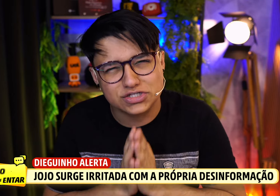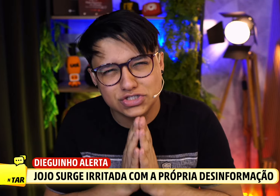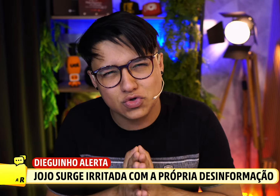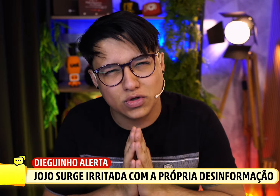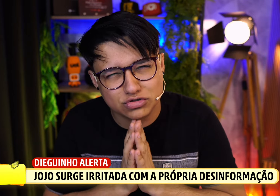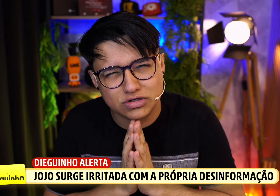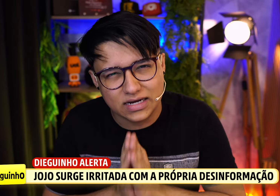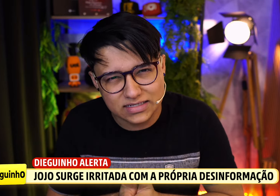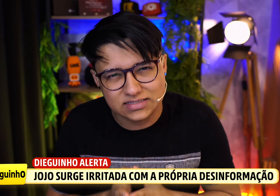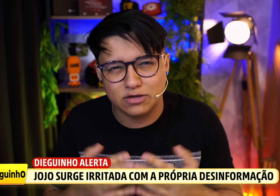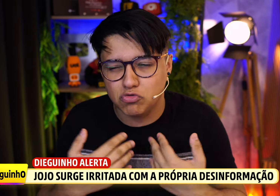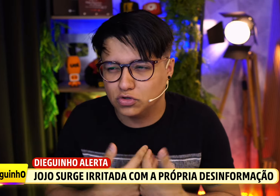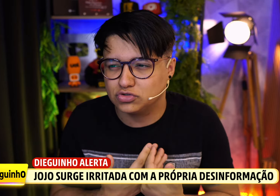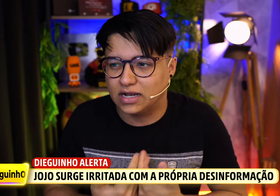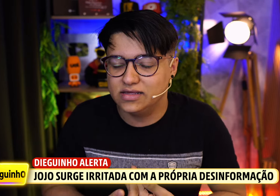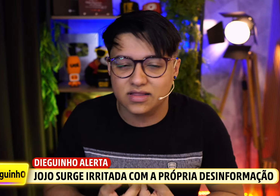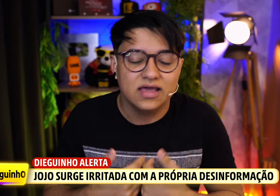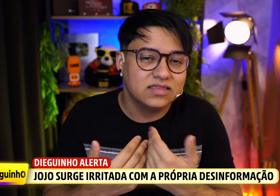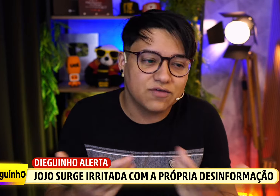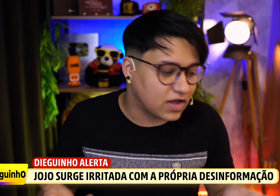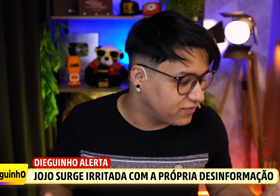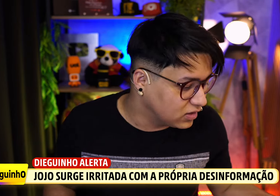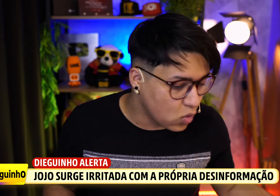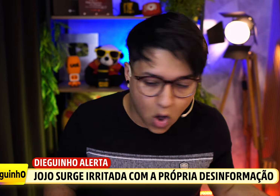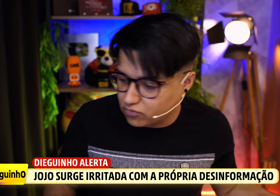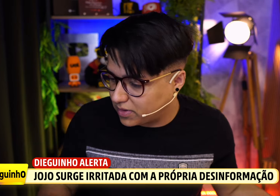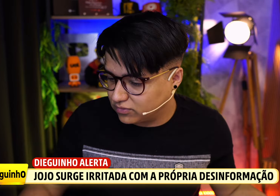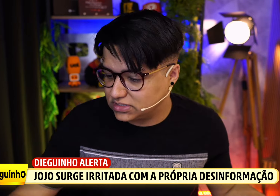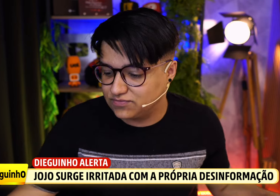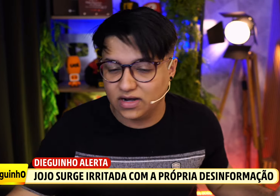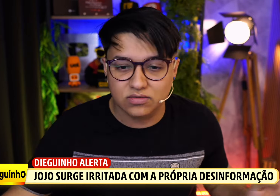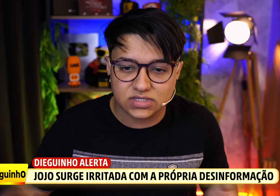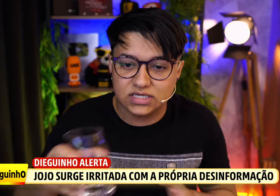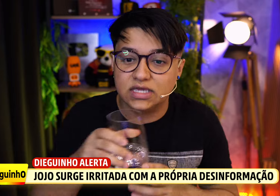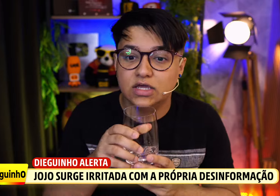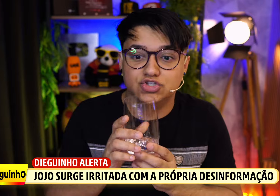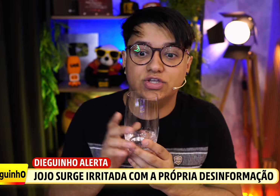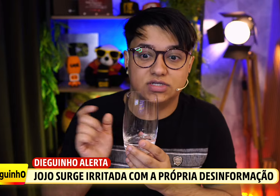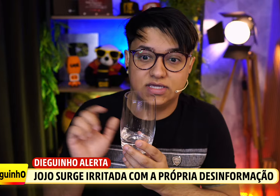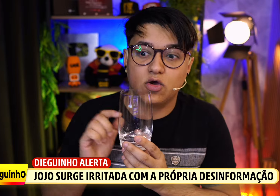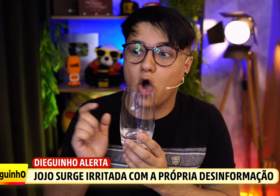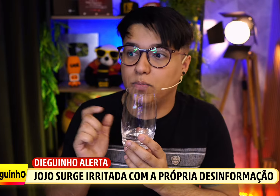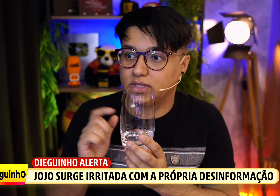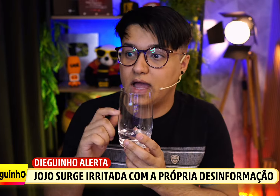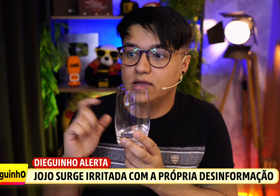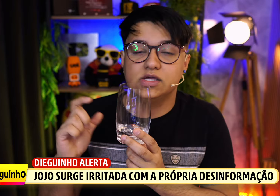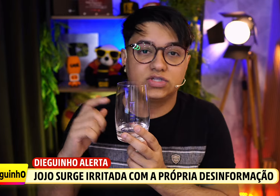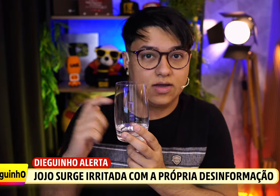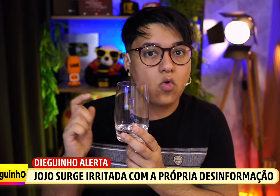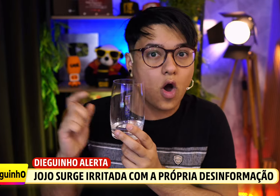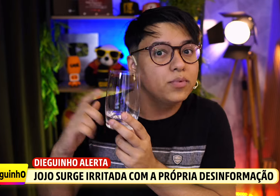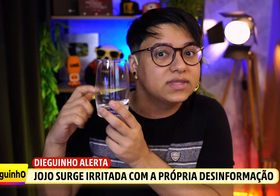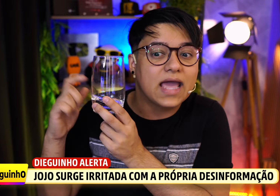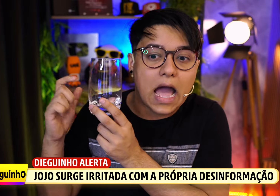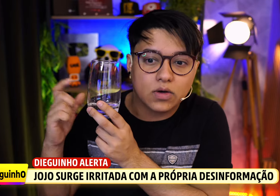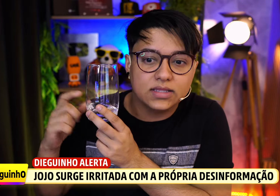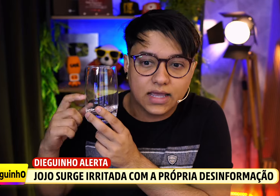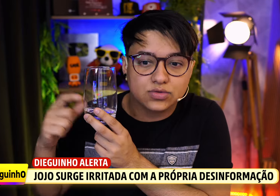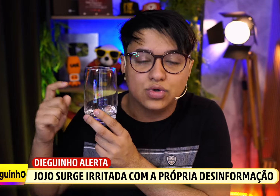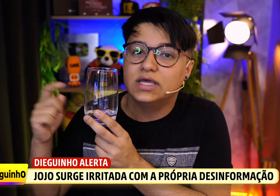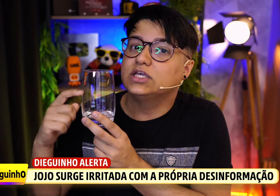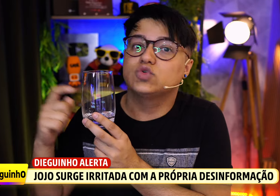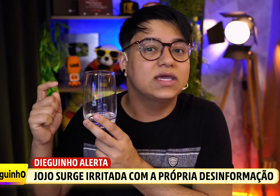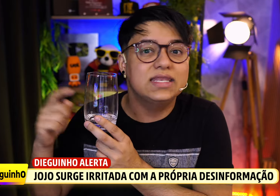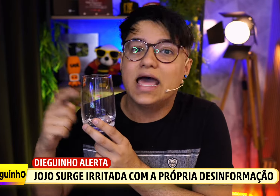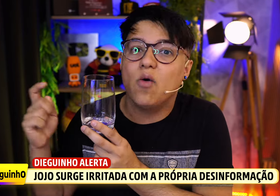triste a gente enquanto jornalista eu enquanto jornalista ter que ficar falando Óbvio para vocês falando que isso aqui gente isso aqui é copo tá isso aqui é um copo e tem água aqui